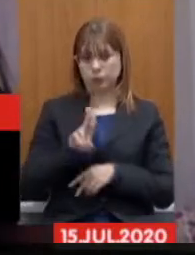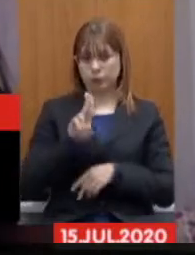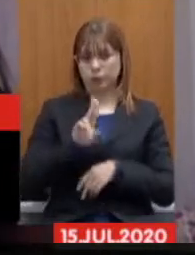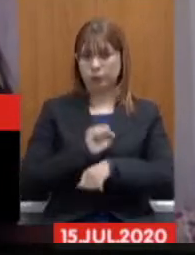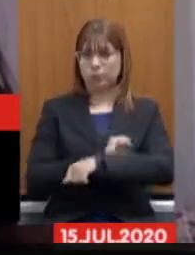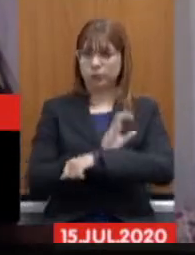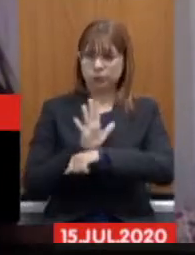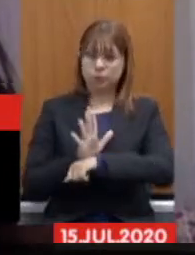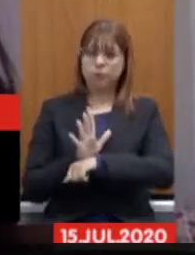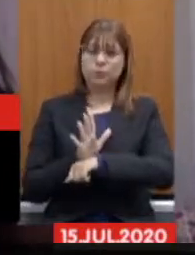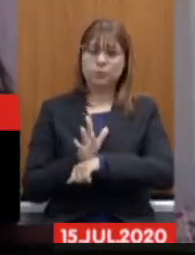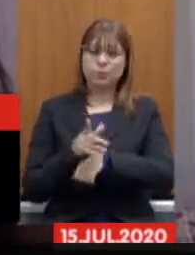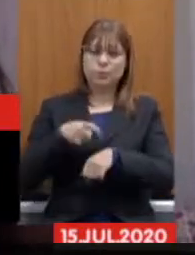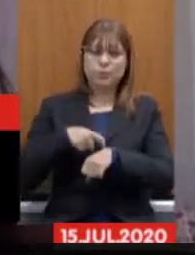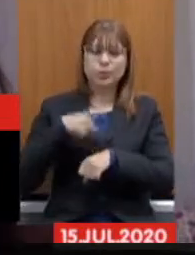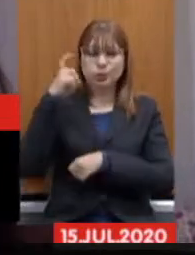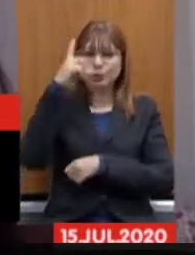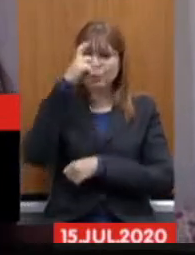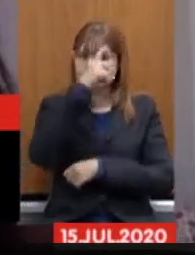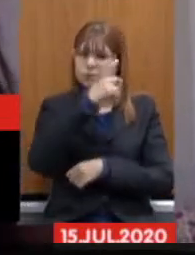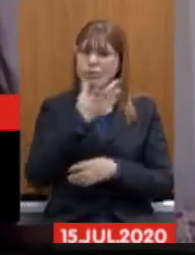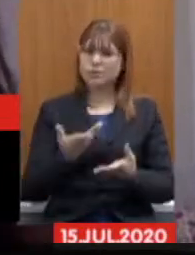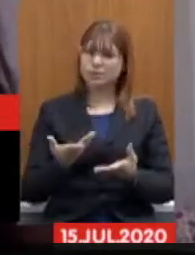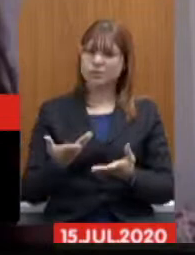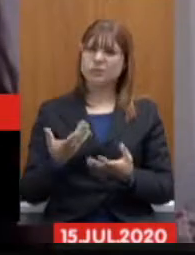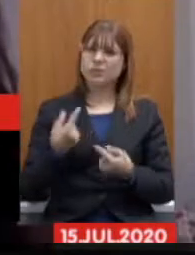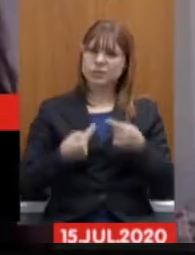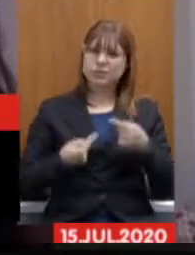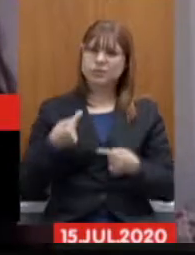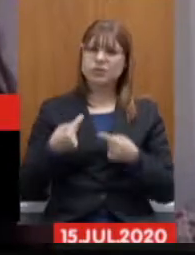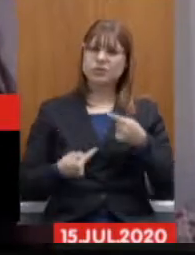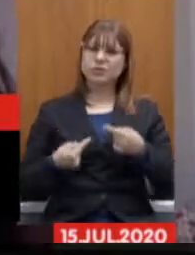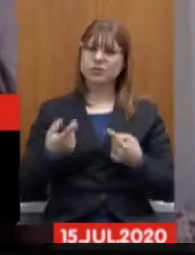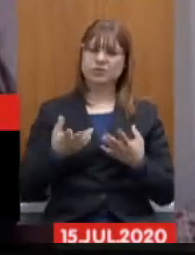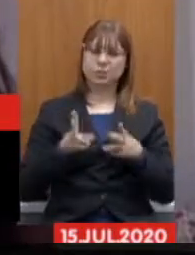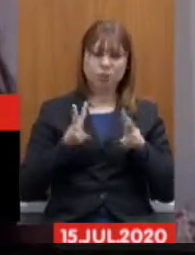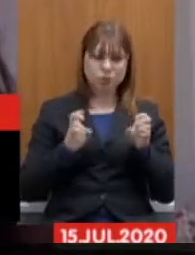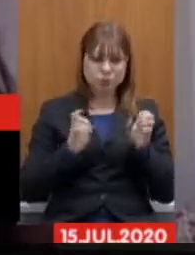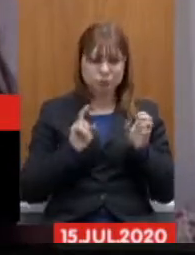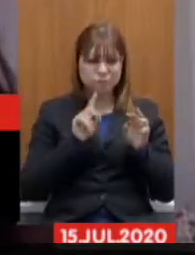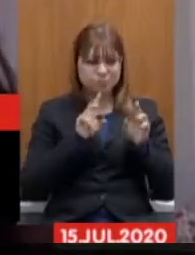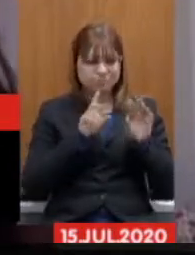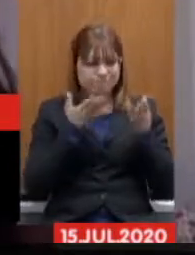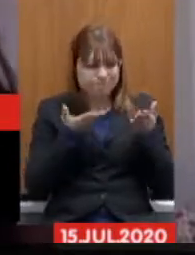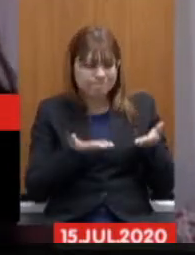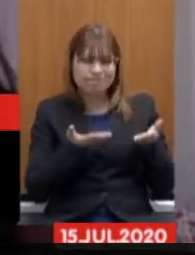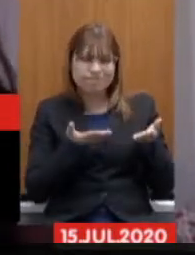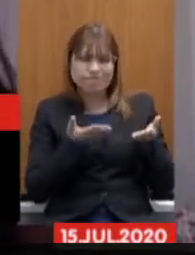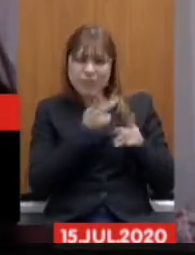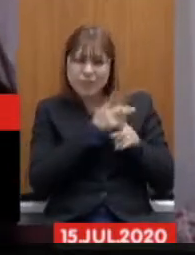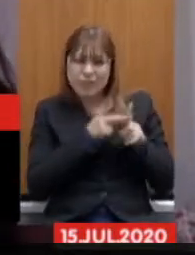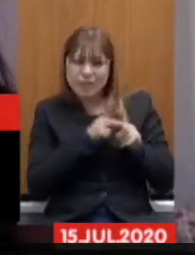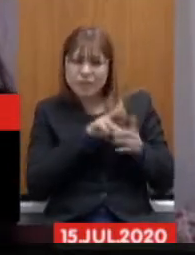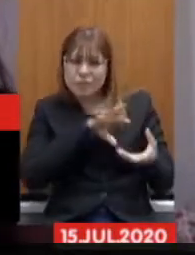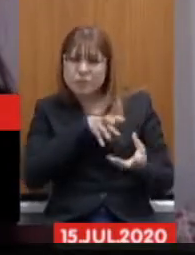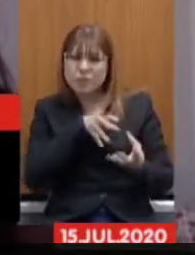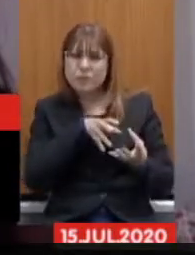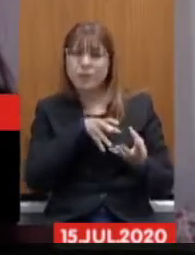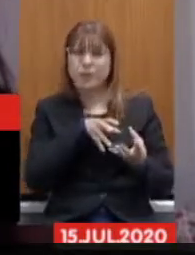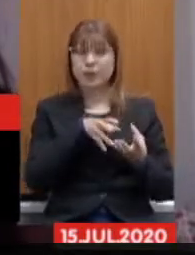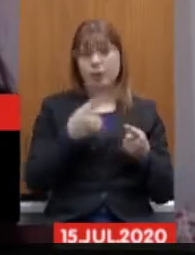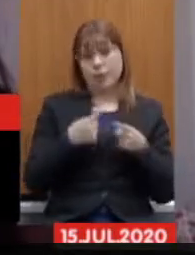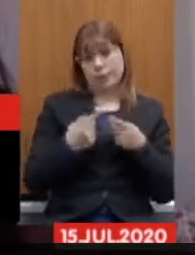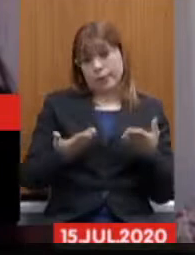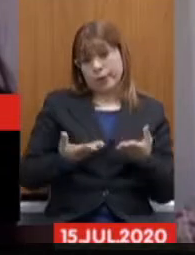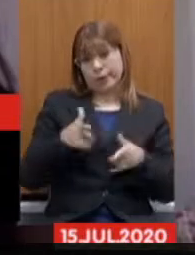é um momento muito difícil né fazer esse debate sobre a reforma da previdência o primeiro porque estamos trabalhando no sistema